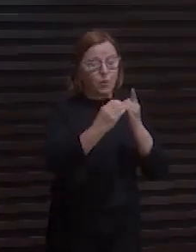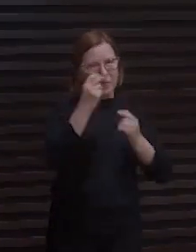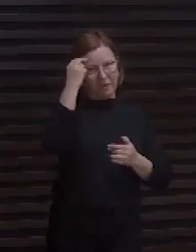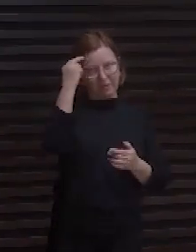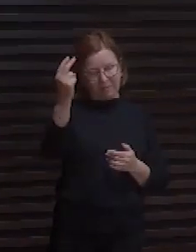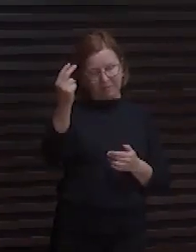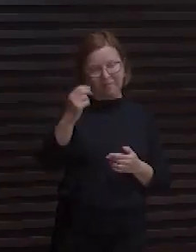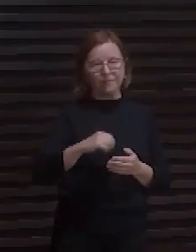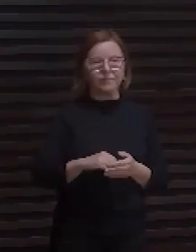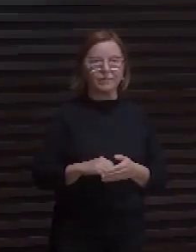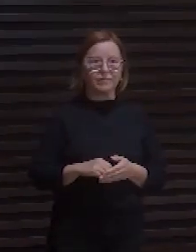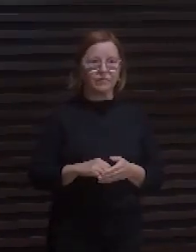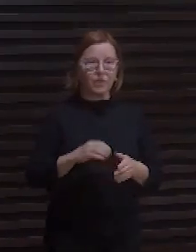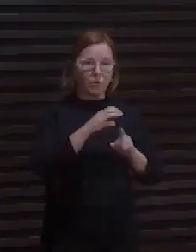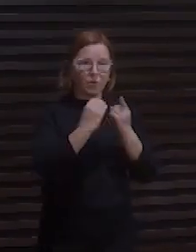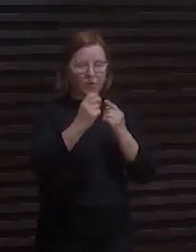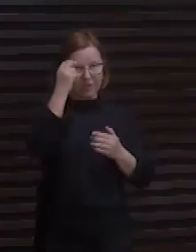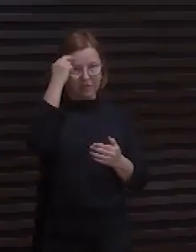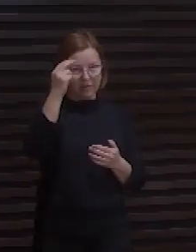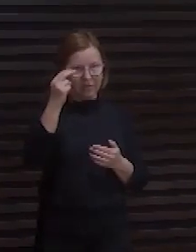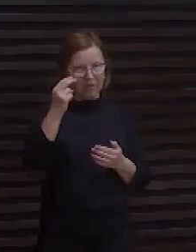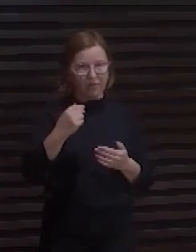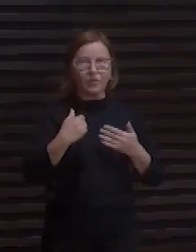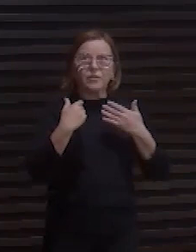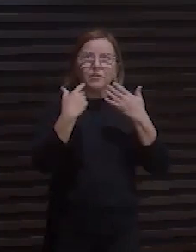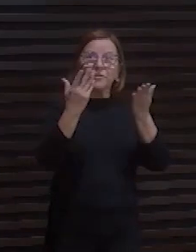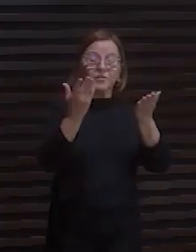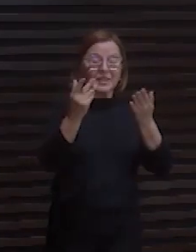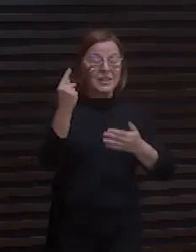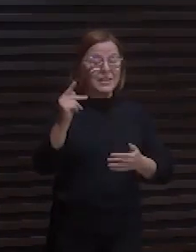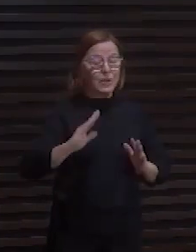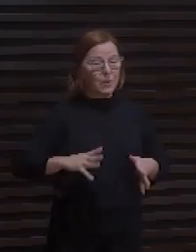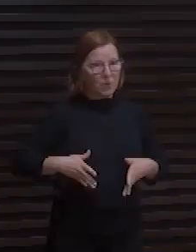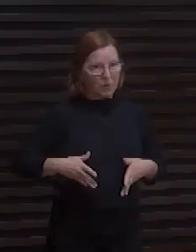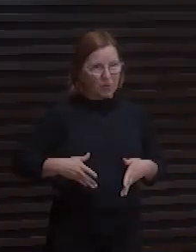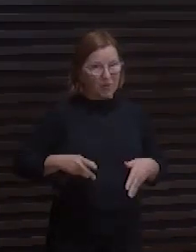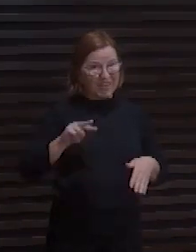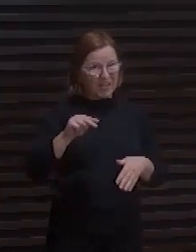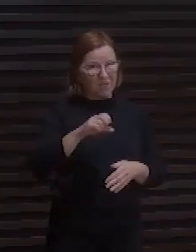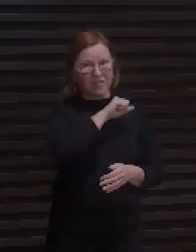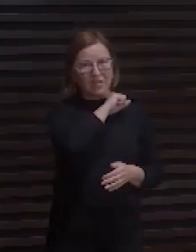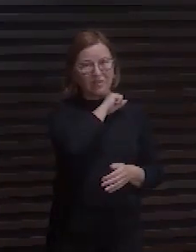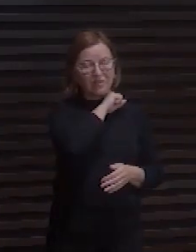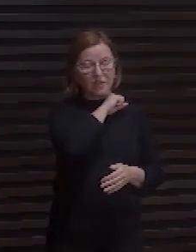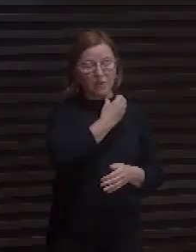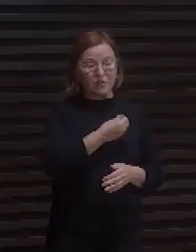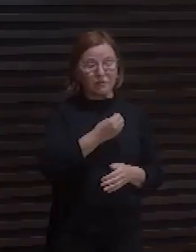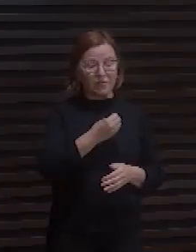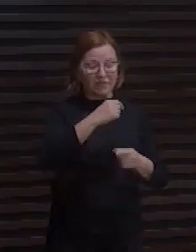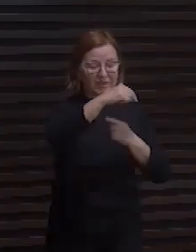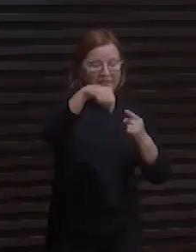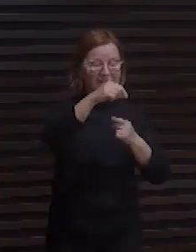culto racional é oferecer o seu corpo como sacrifício vivo, santo e agradável a